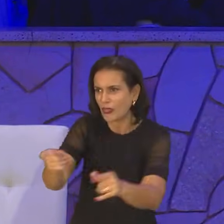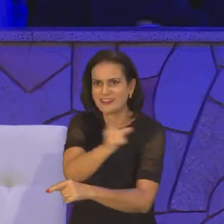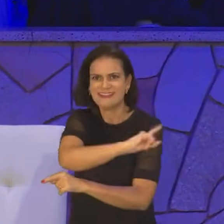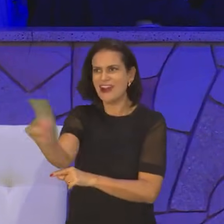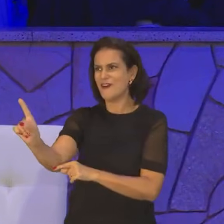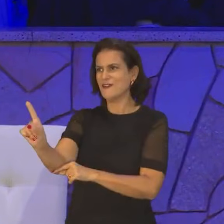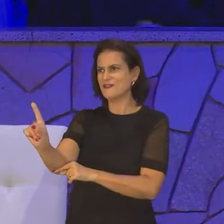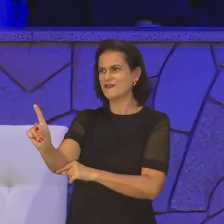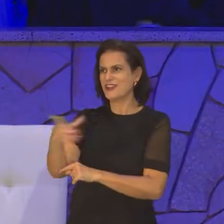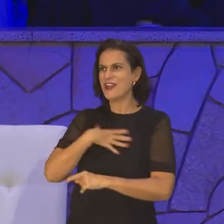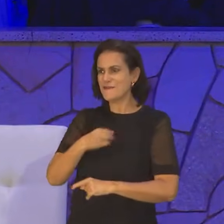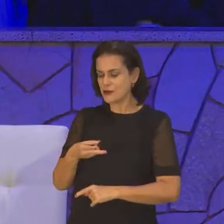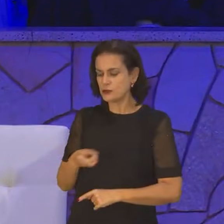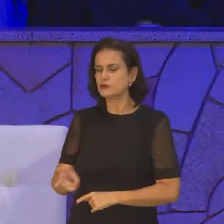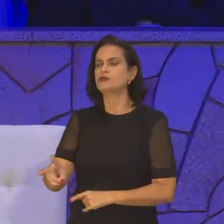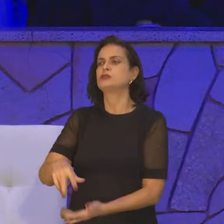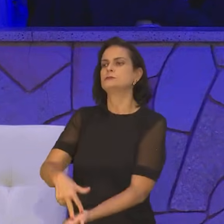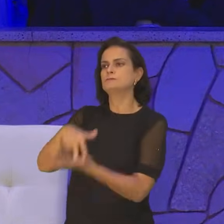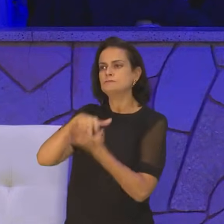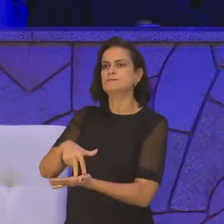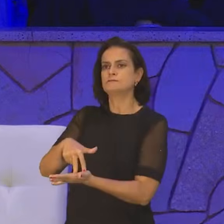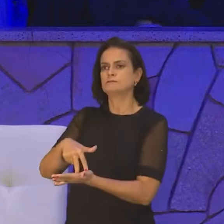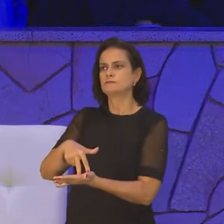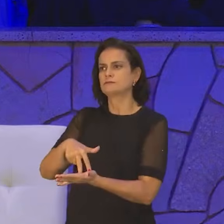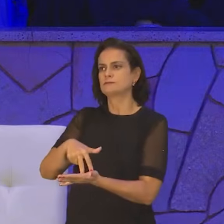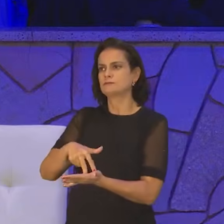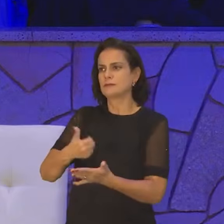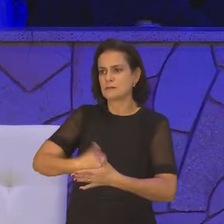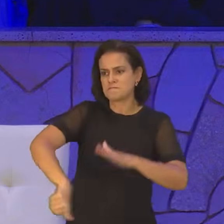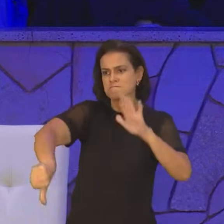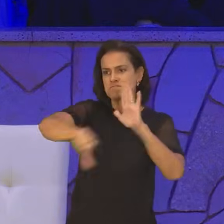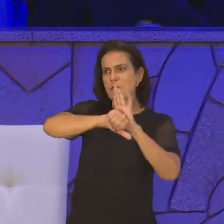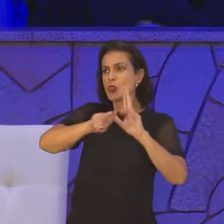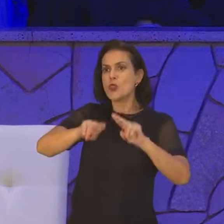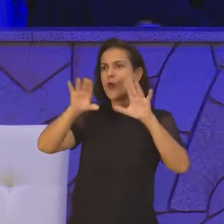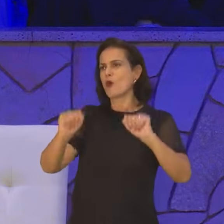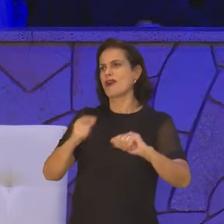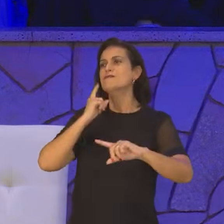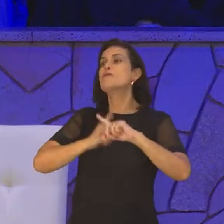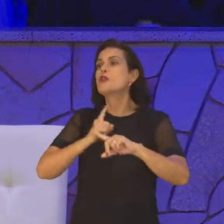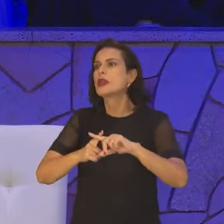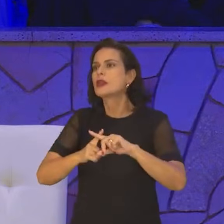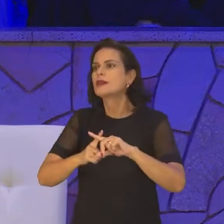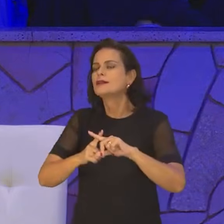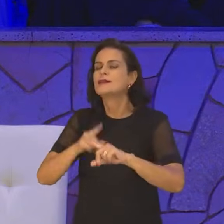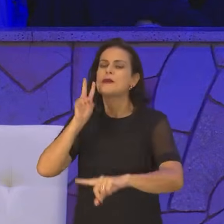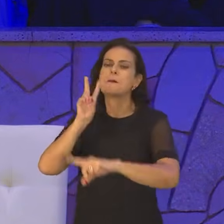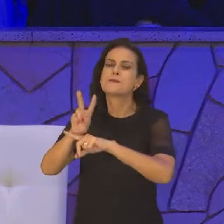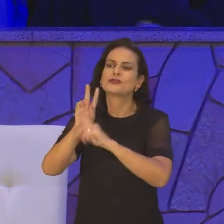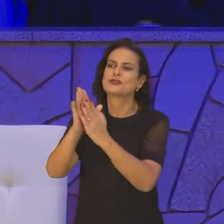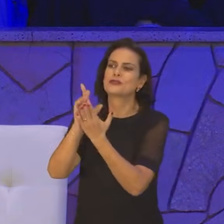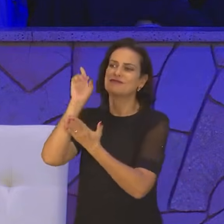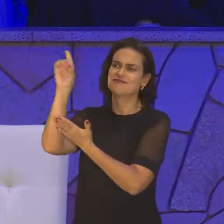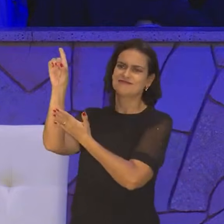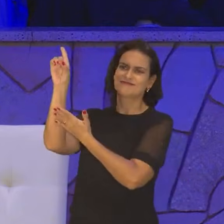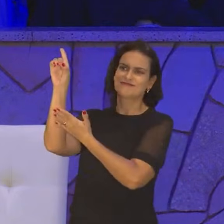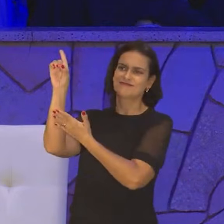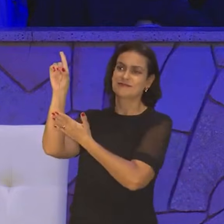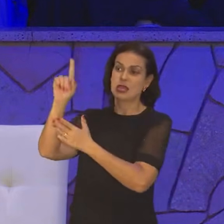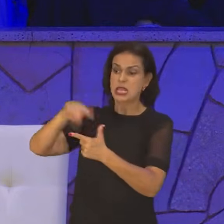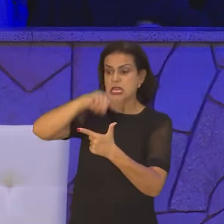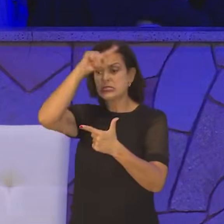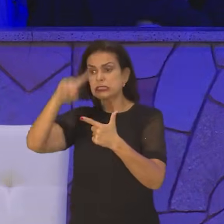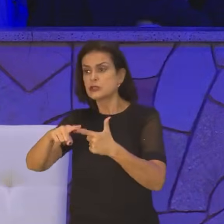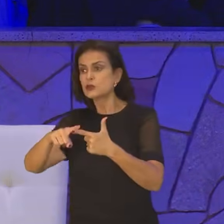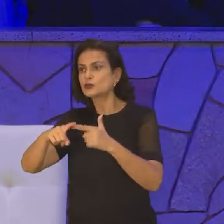derrubar seu filho e mandá-lo para o mundo de crime. Porque primeiro ele é protegido pela palavra, segundo